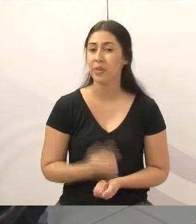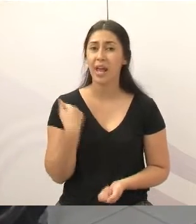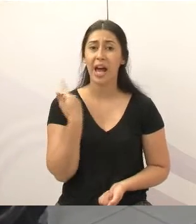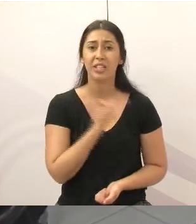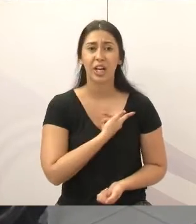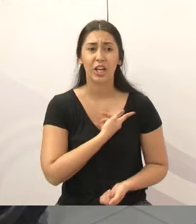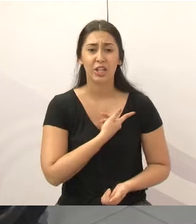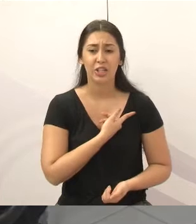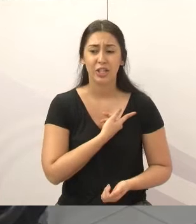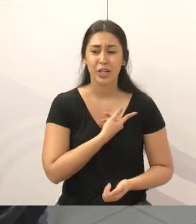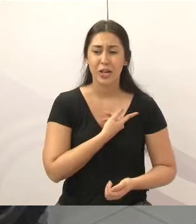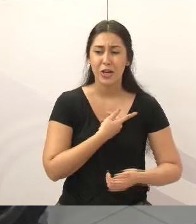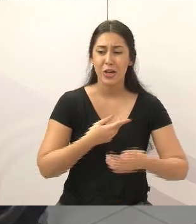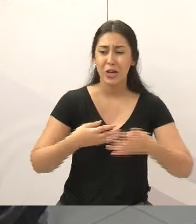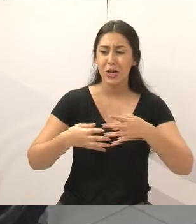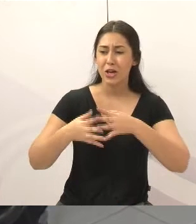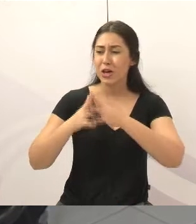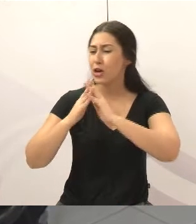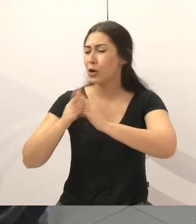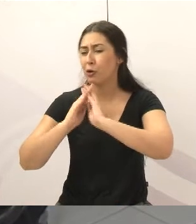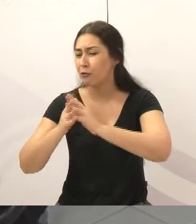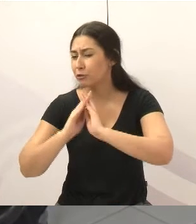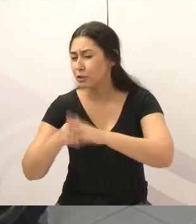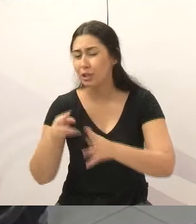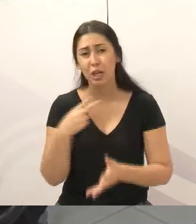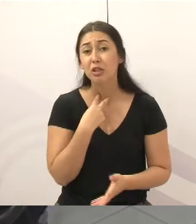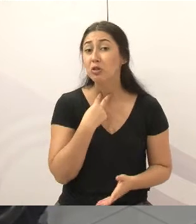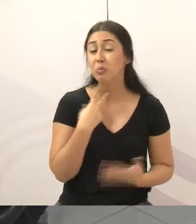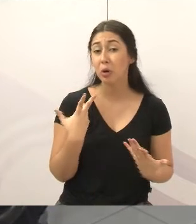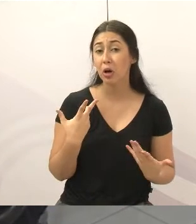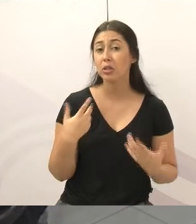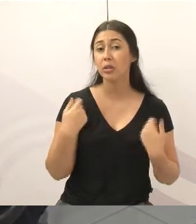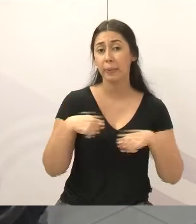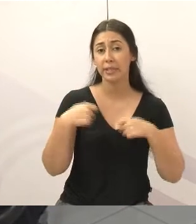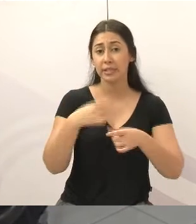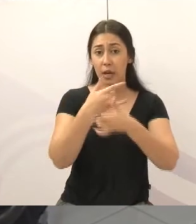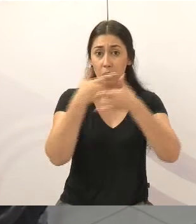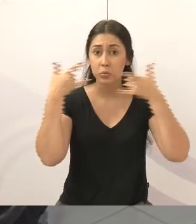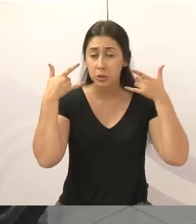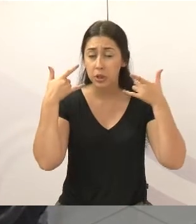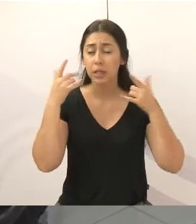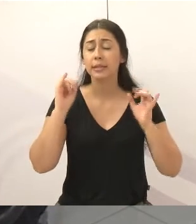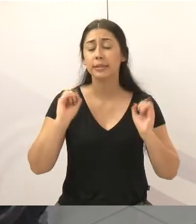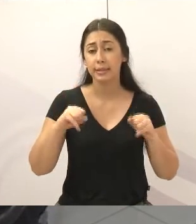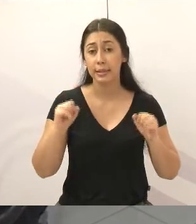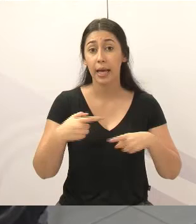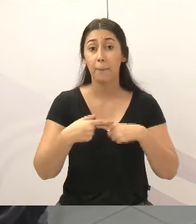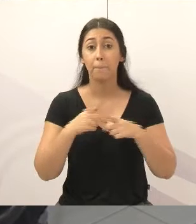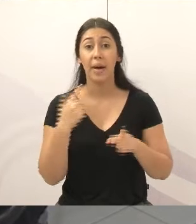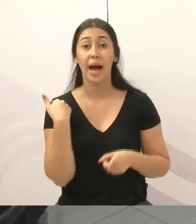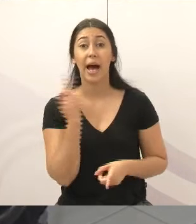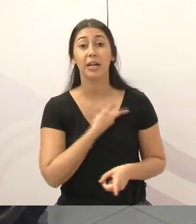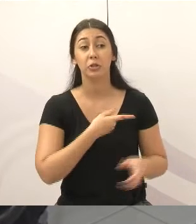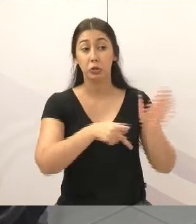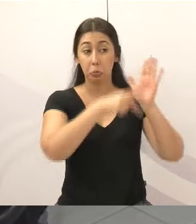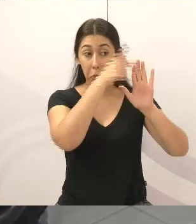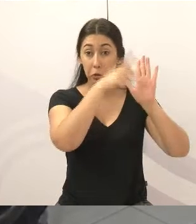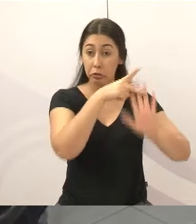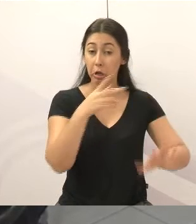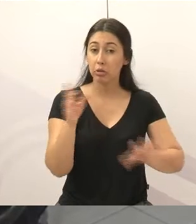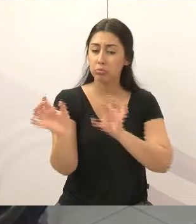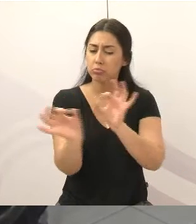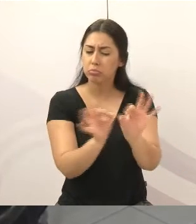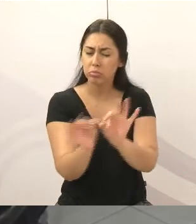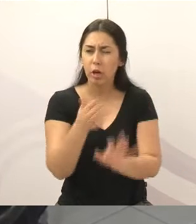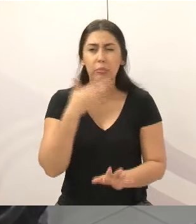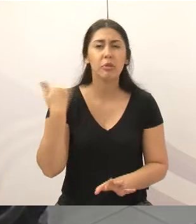entende a importância de se utilizar as máscaras, né? Mas é o momento adequado da gente poder ampliar esse projeto de lei, e ao mesmo